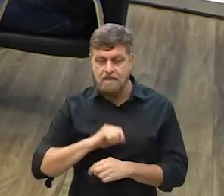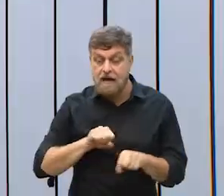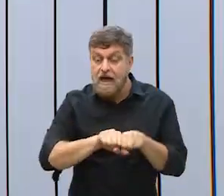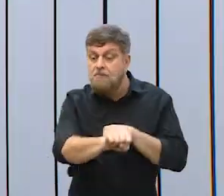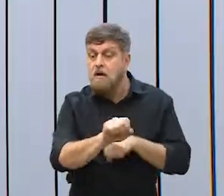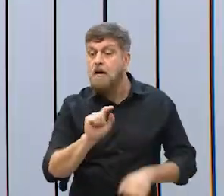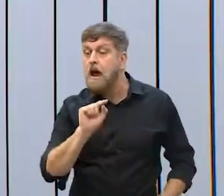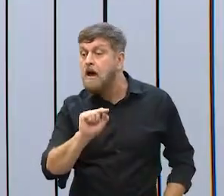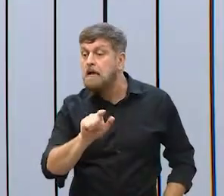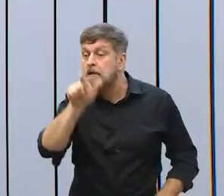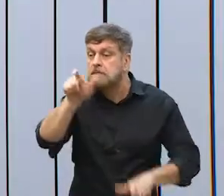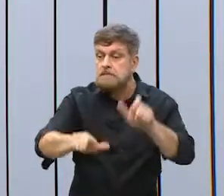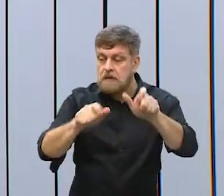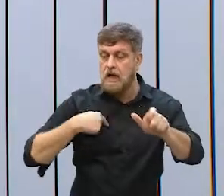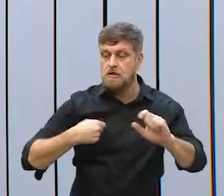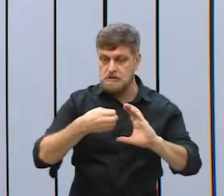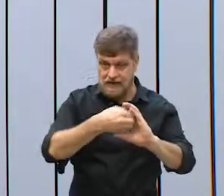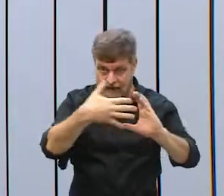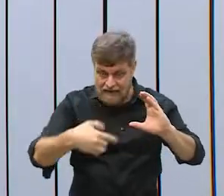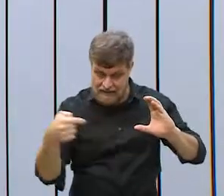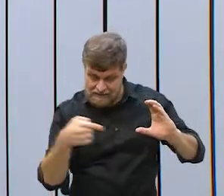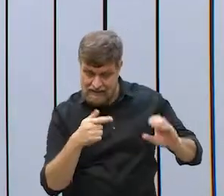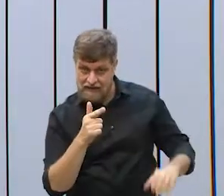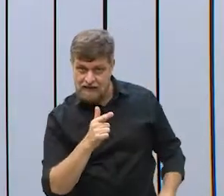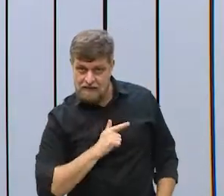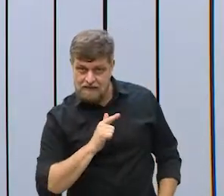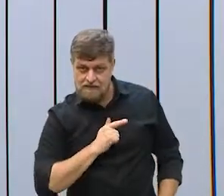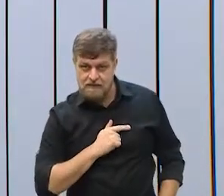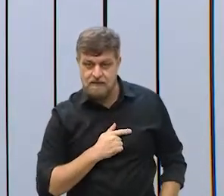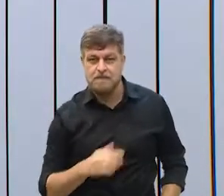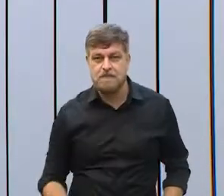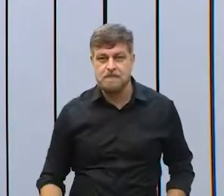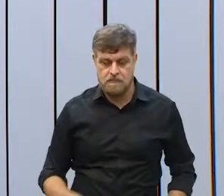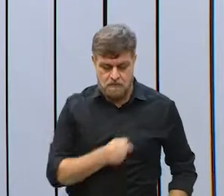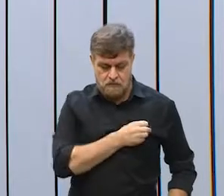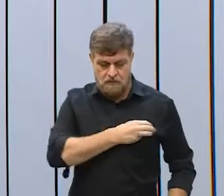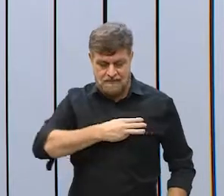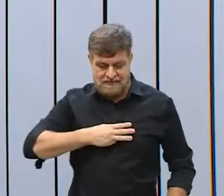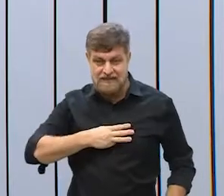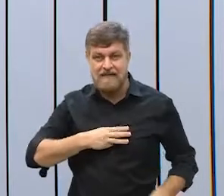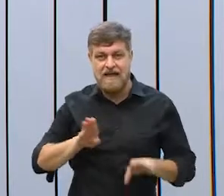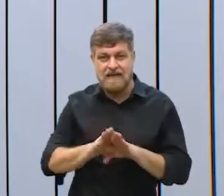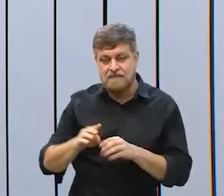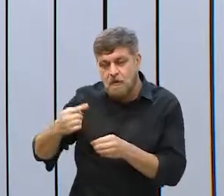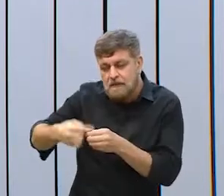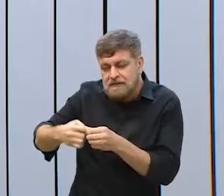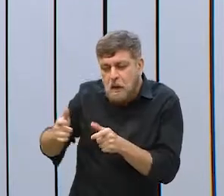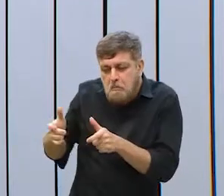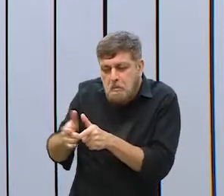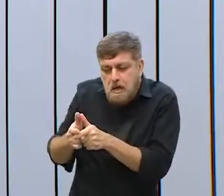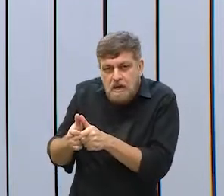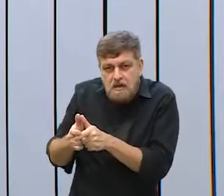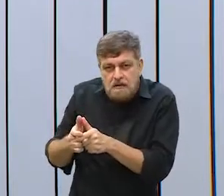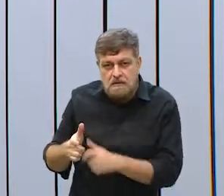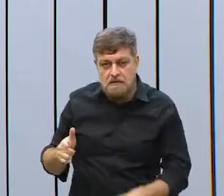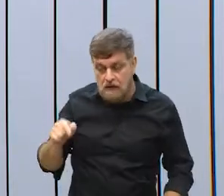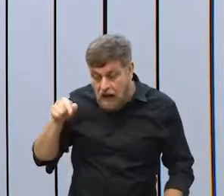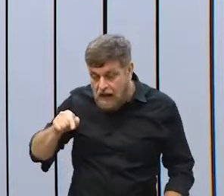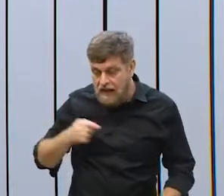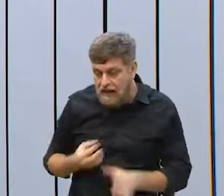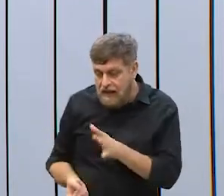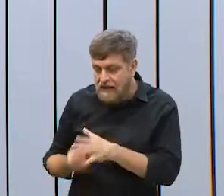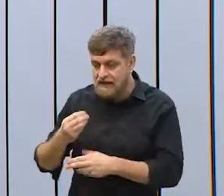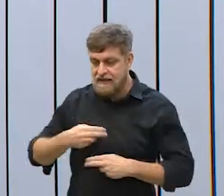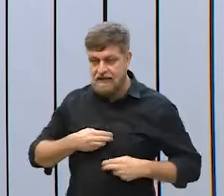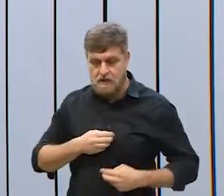Se nós tivéssemos uma característica ali, por exemplo, o Senai, quando ele vai para uma cidade pequena, menor até do que o distrito do Campo Grande,